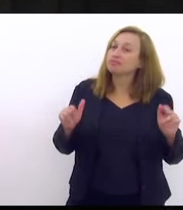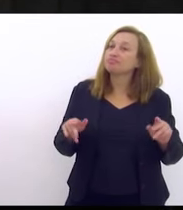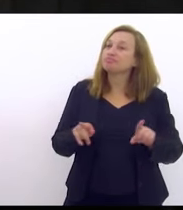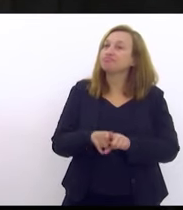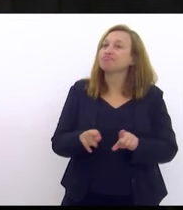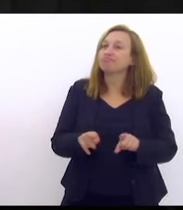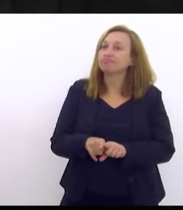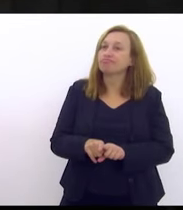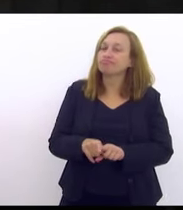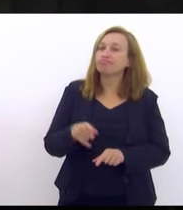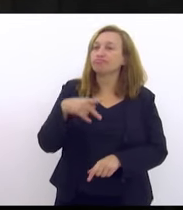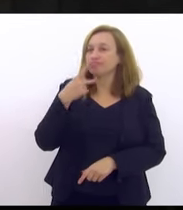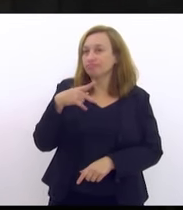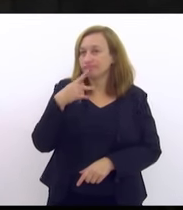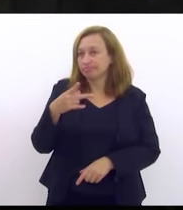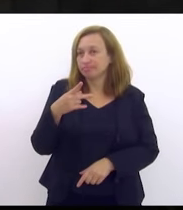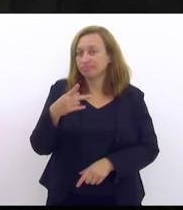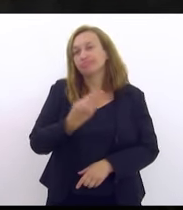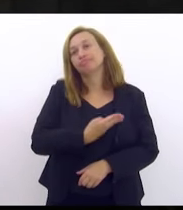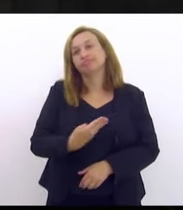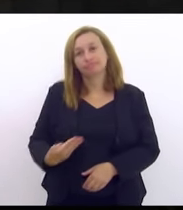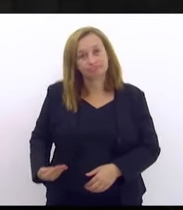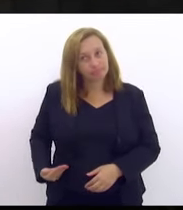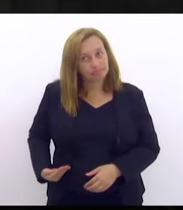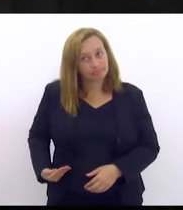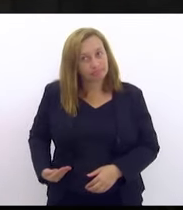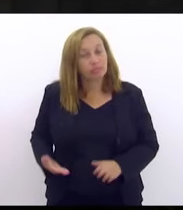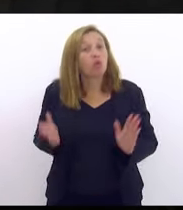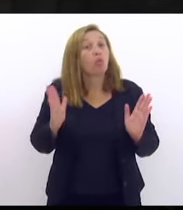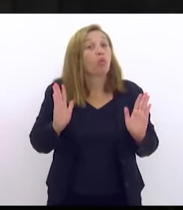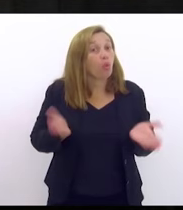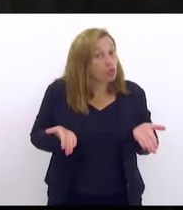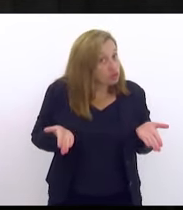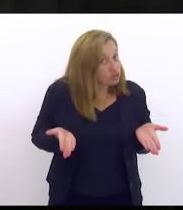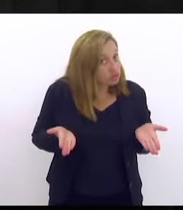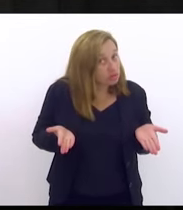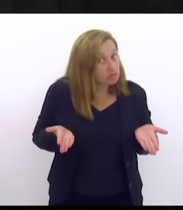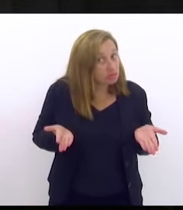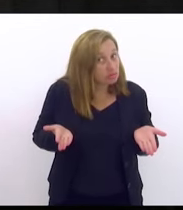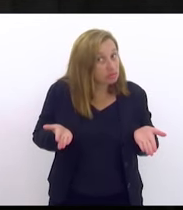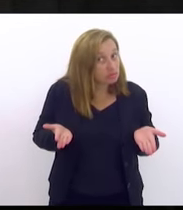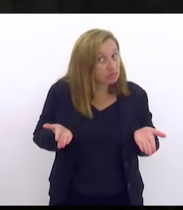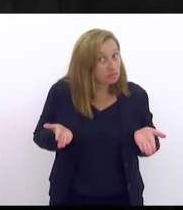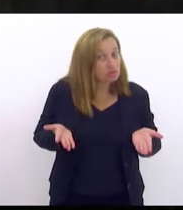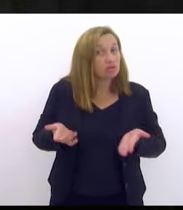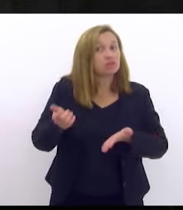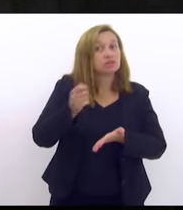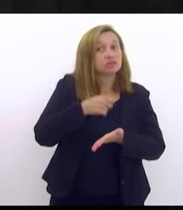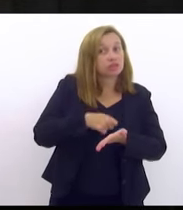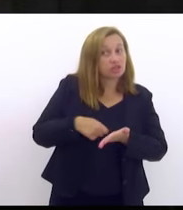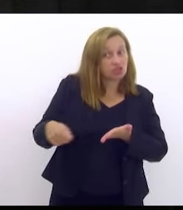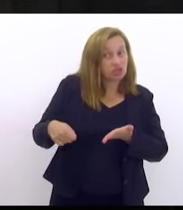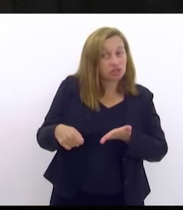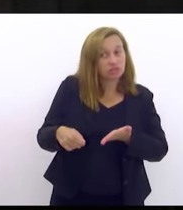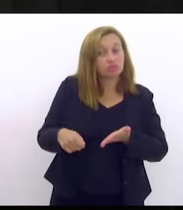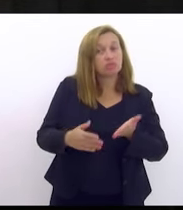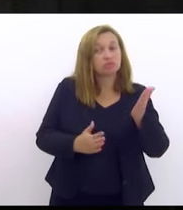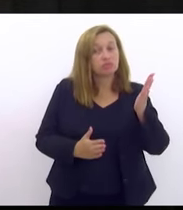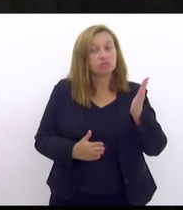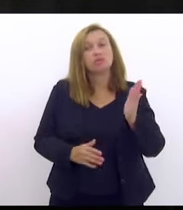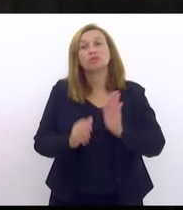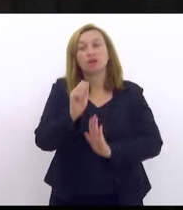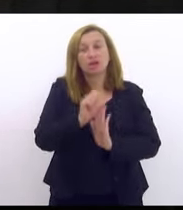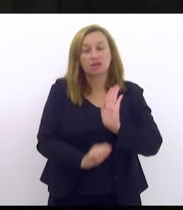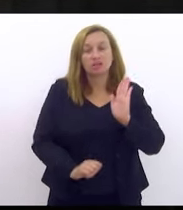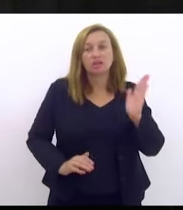o que está falando ao governador hoje. E isso está escrito no relatório aprovado em outubro